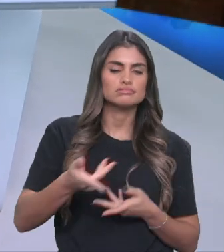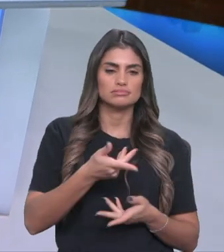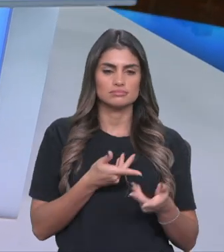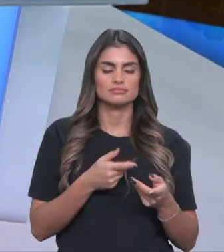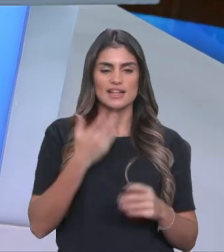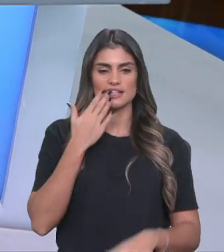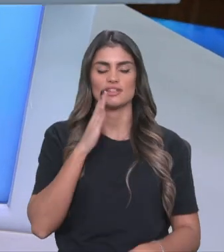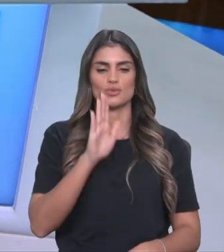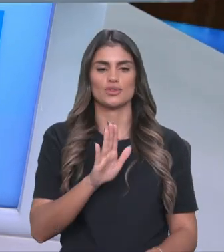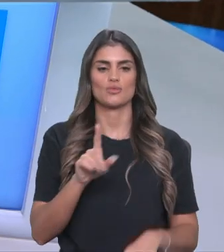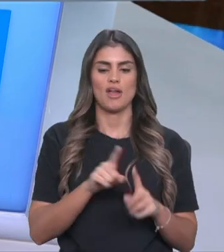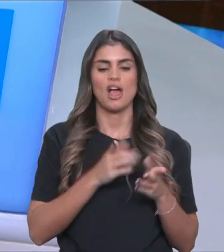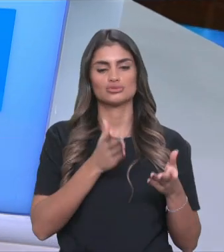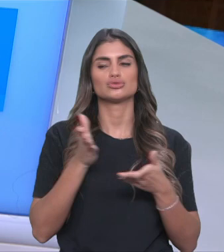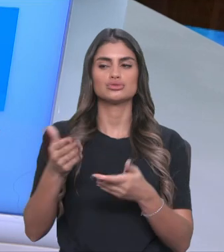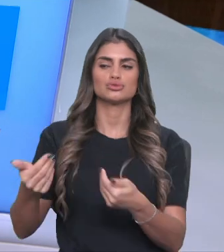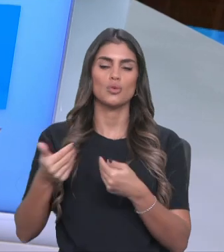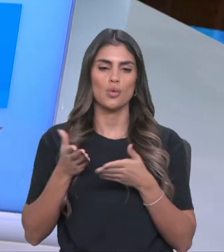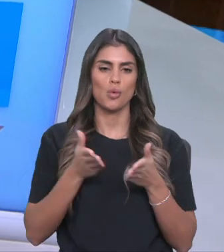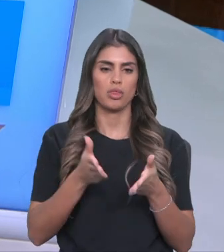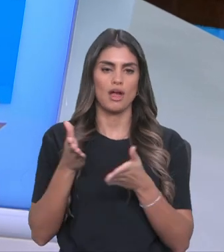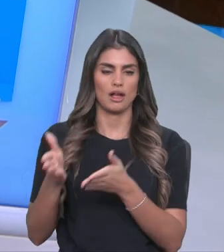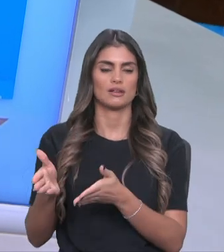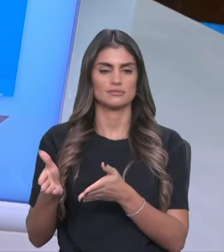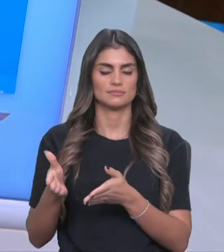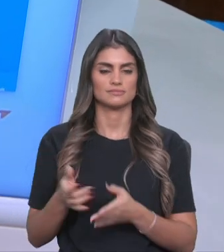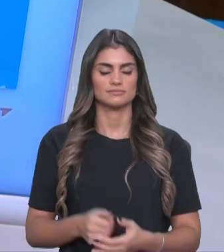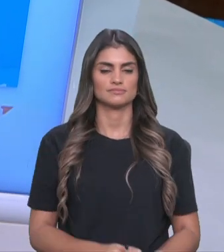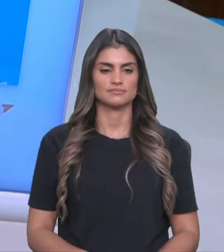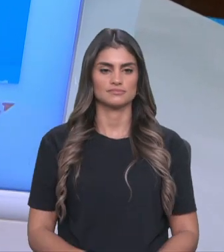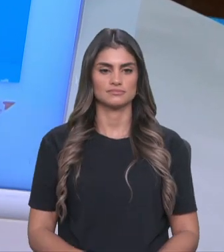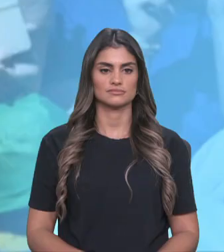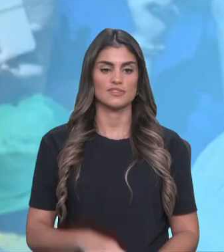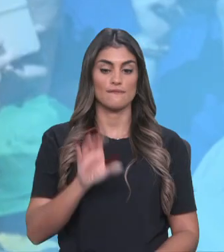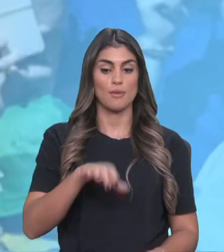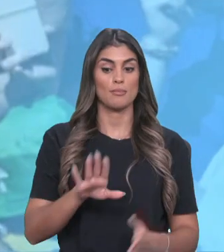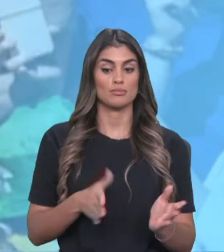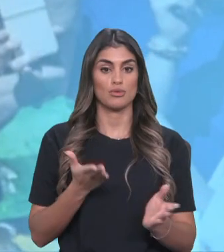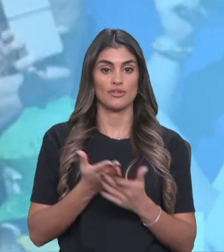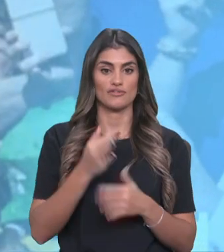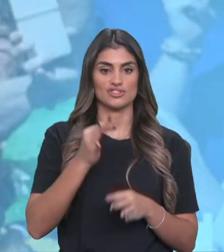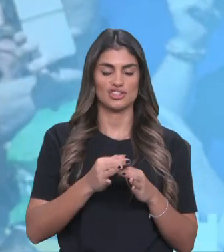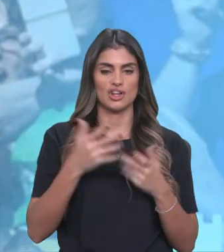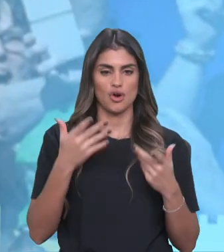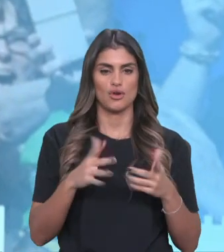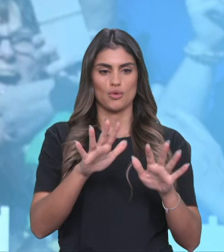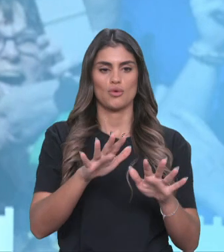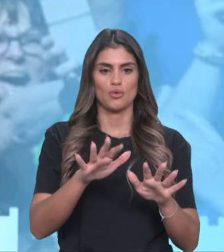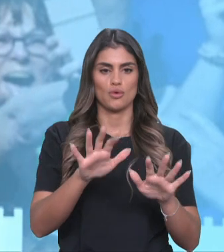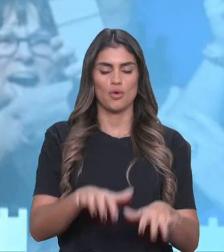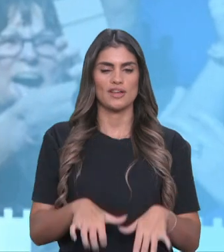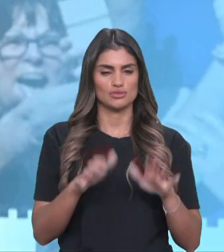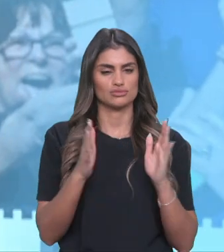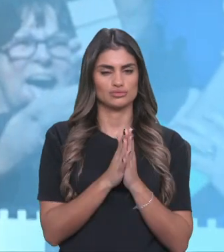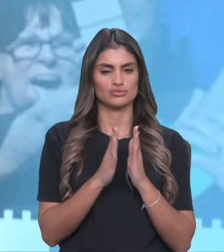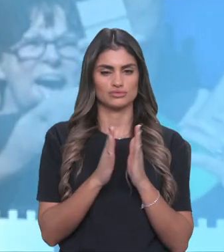gestos de ajuda. Sem dúvida. E na forma como se propõe, que se celebra hoje a Eucaristia, nós estamos alinhados com